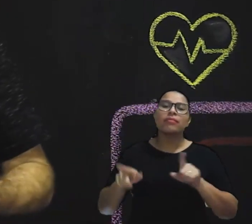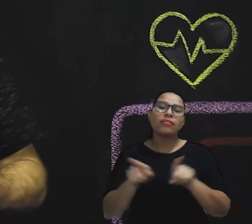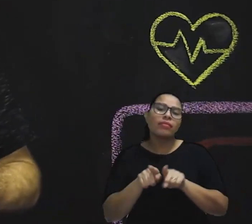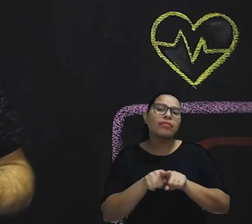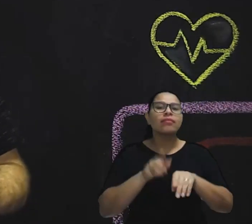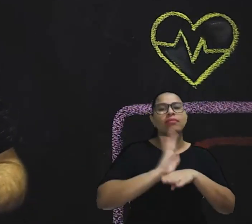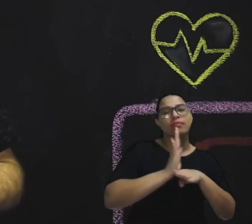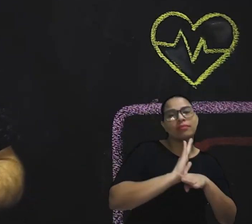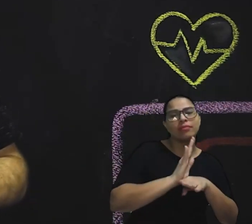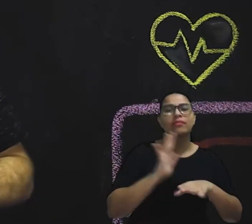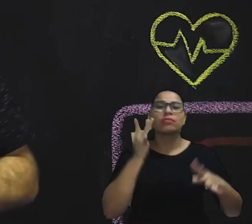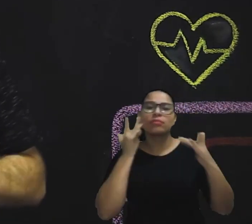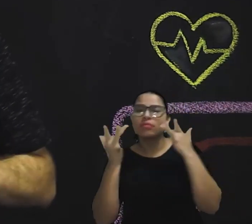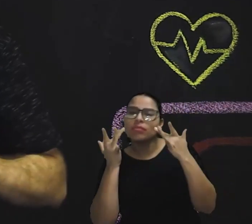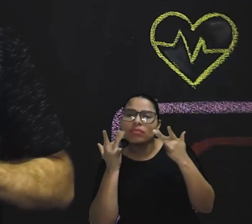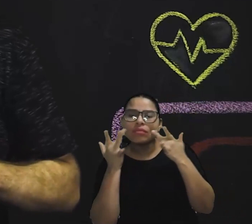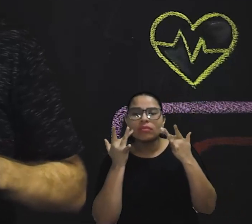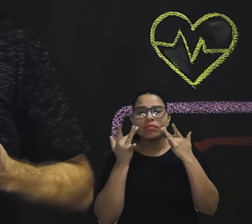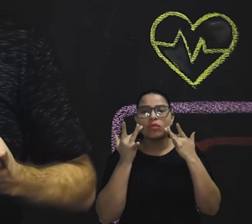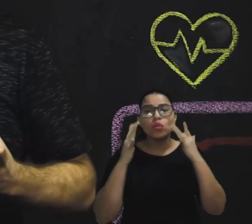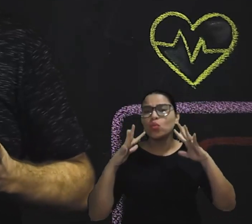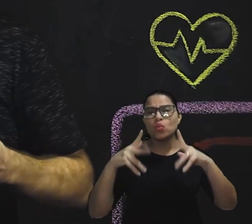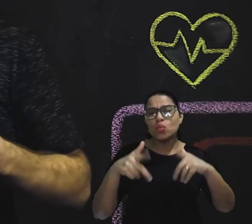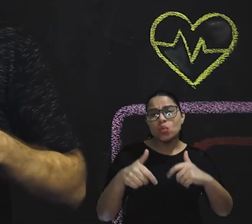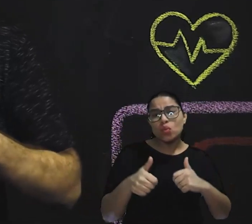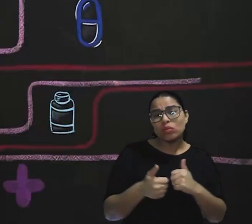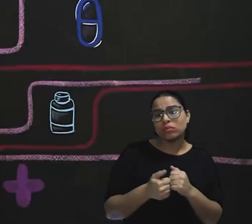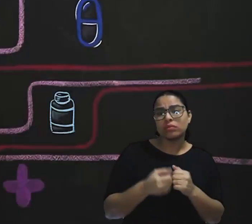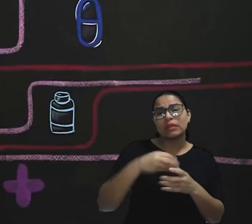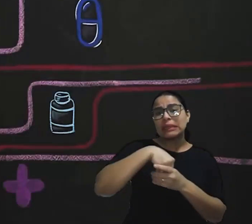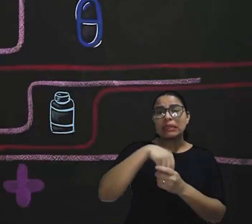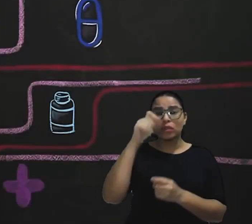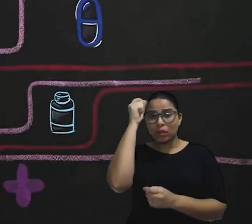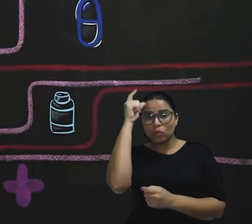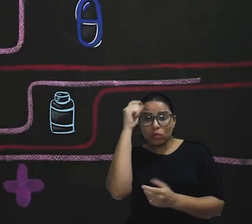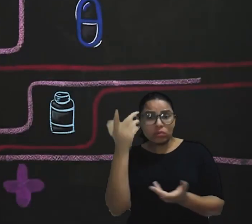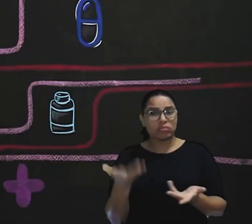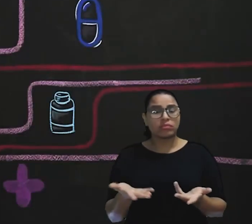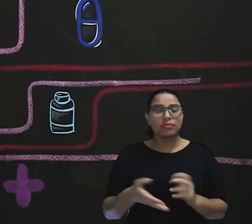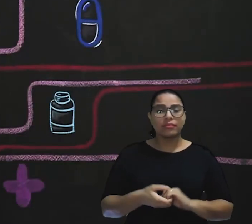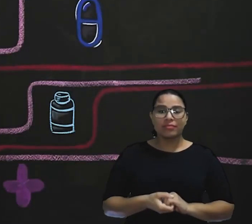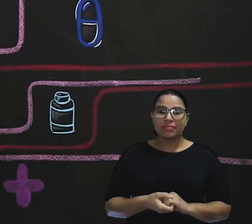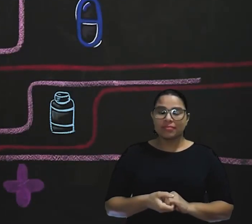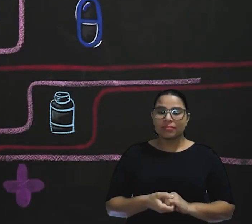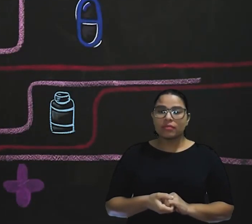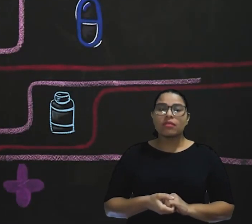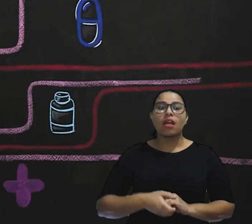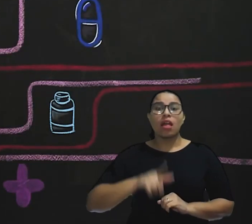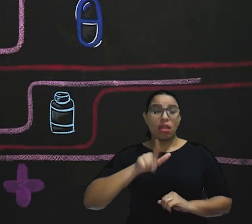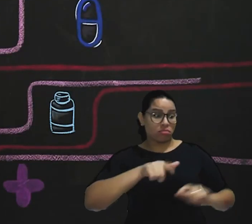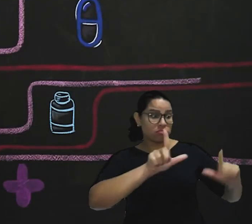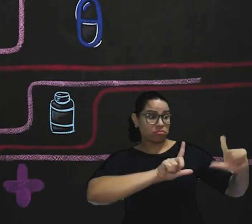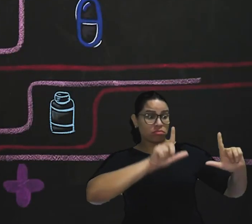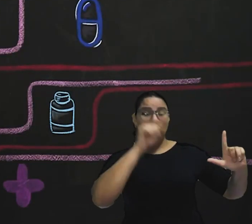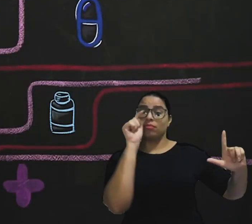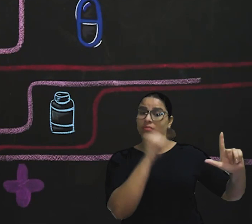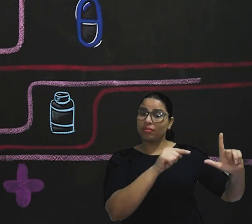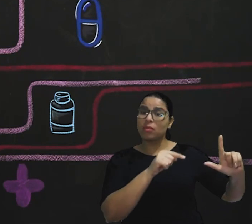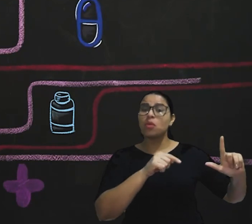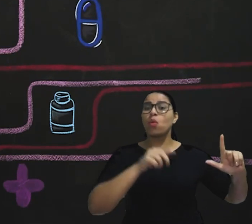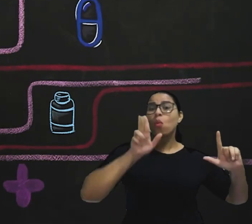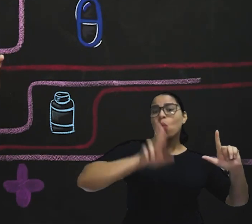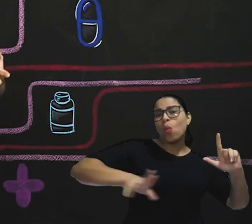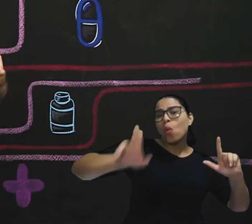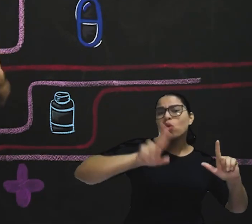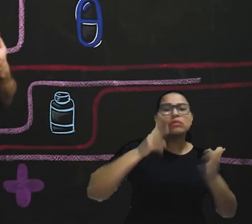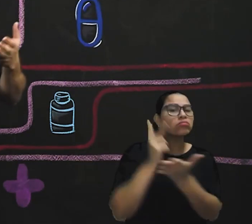no teatro, acontece em qualquer manifestação artística. A propaganda, ela está sendo aí utilizada a benefício